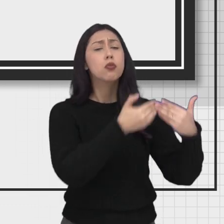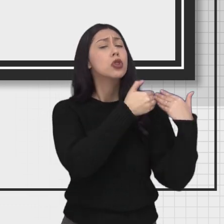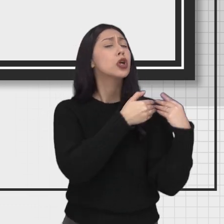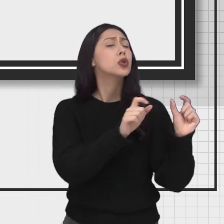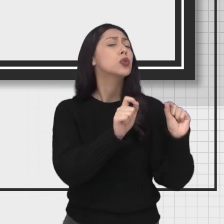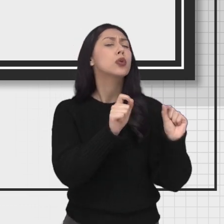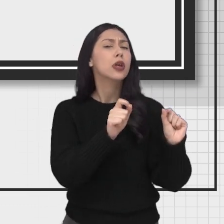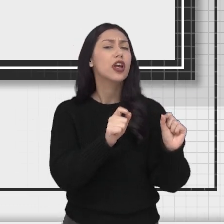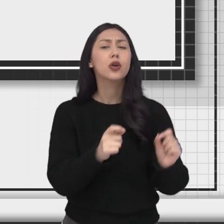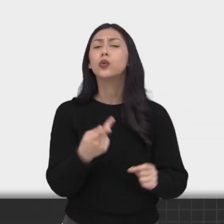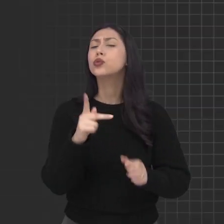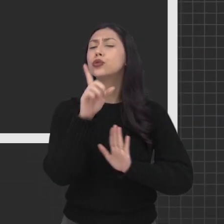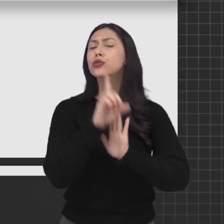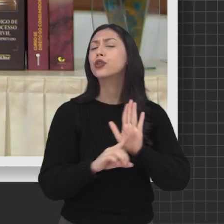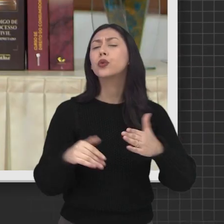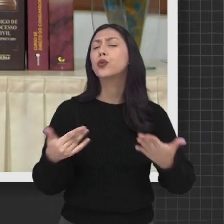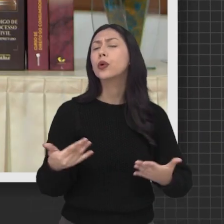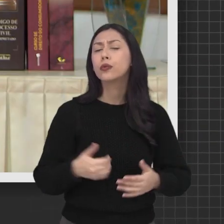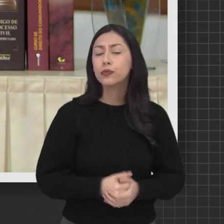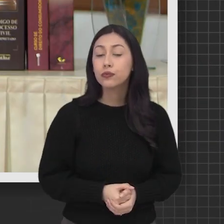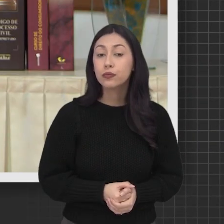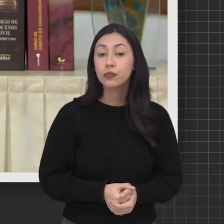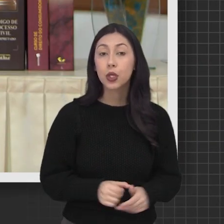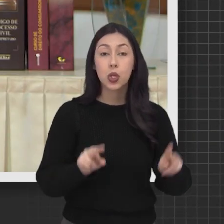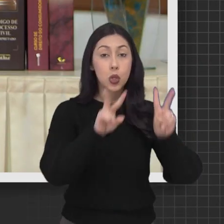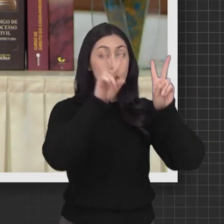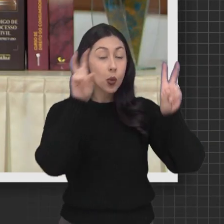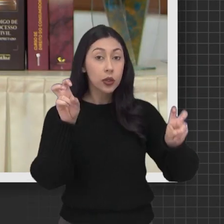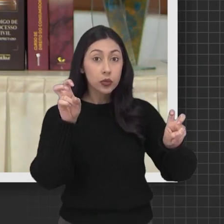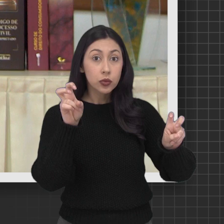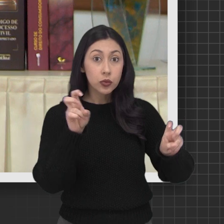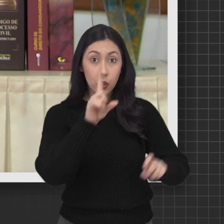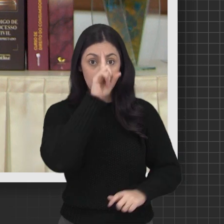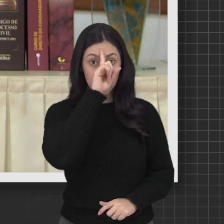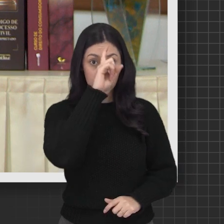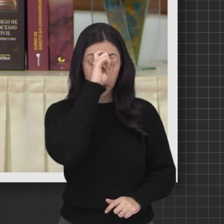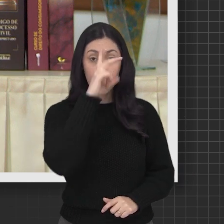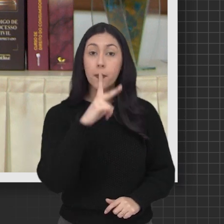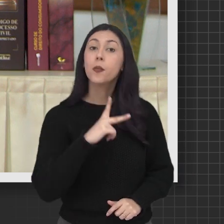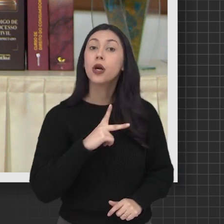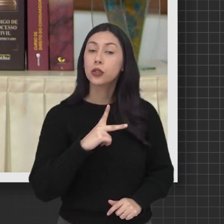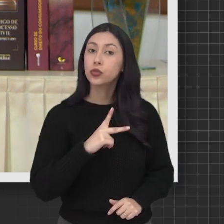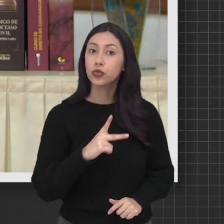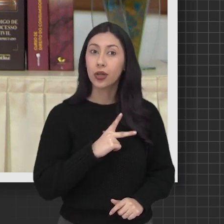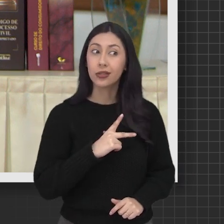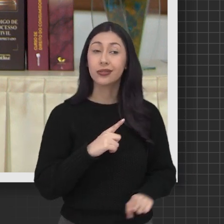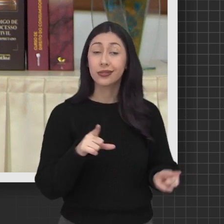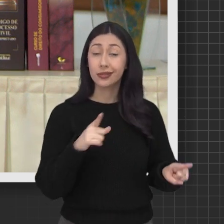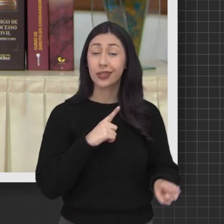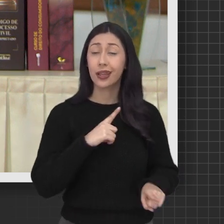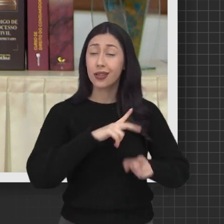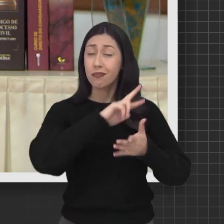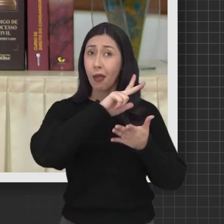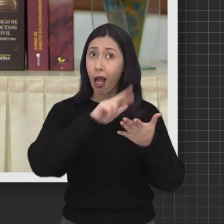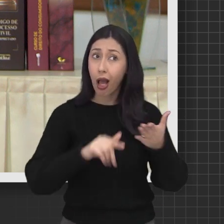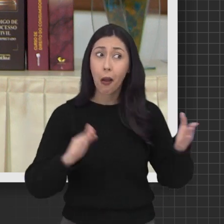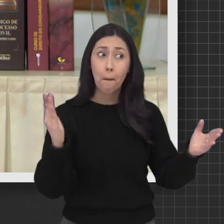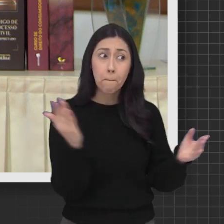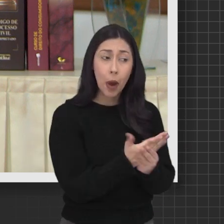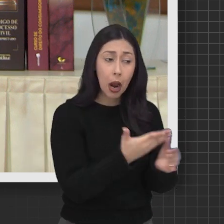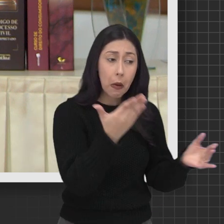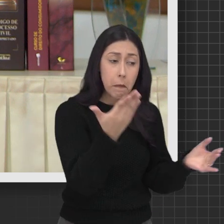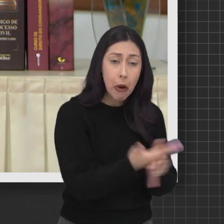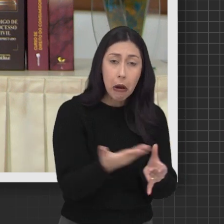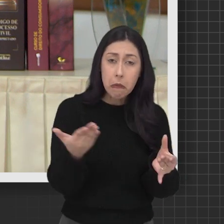aí, qual é o seu direito? No que diz respeito aos planos de saúde, recordistas aí em ações judiciais, né?